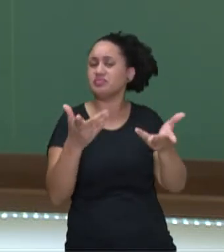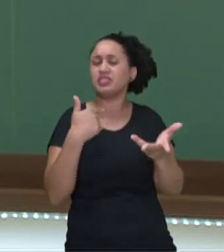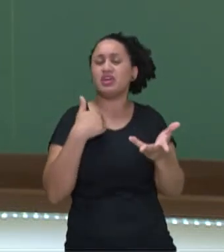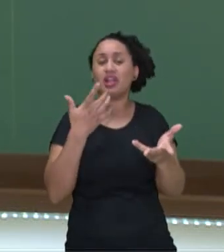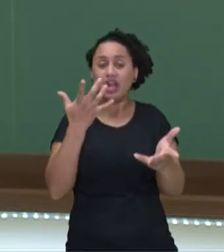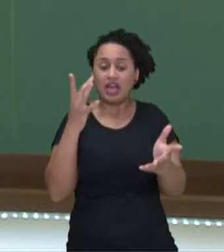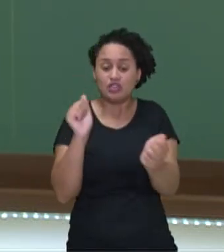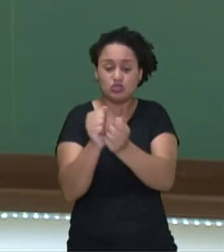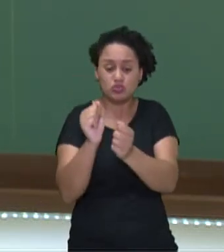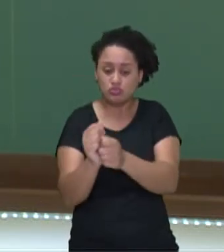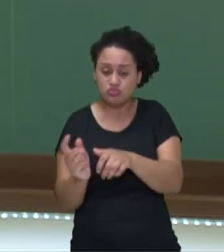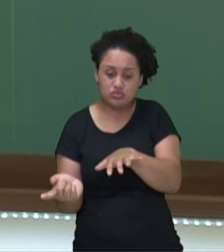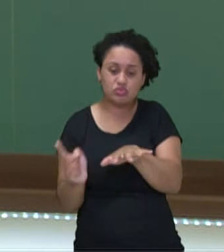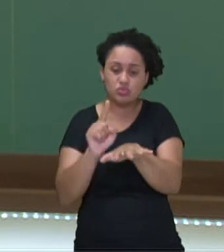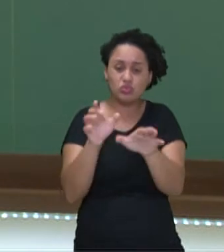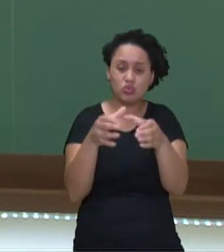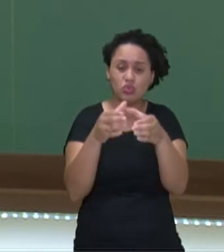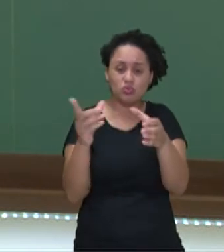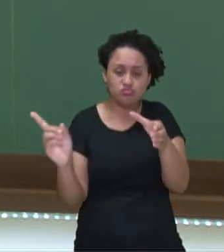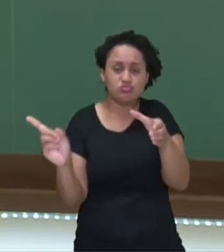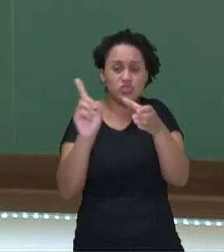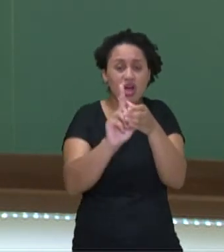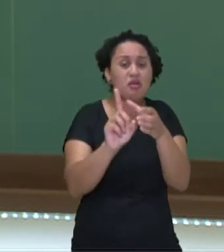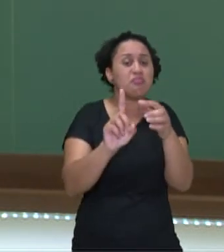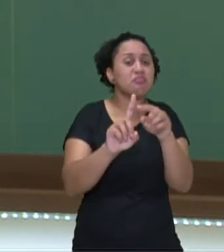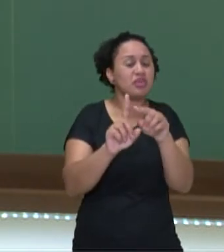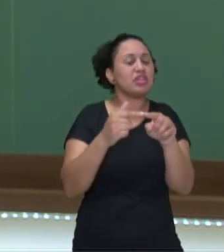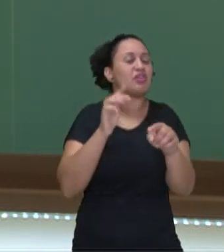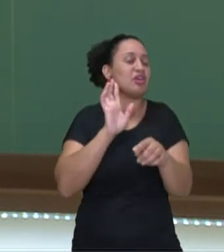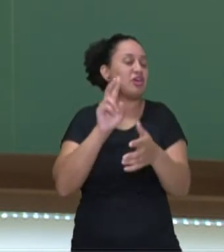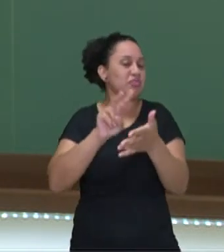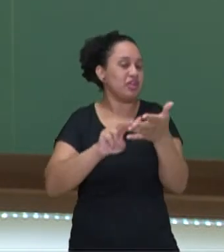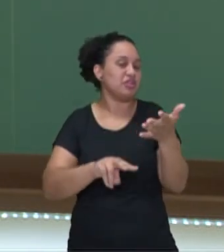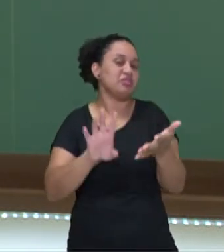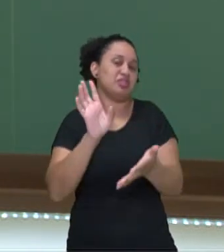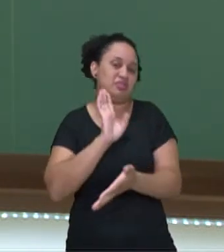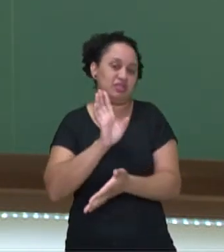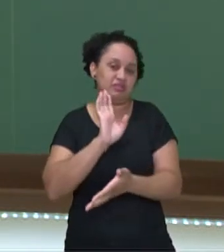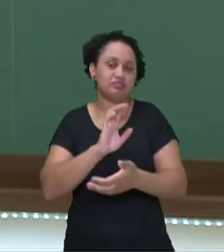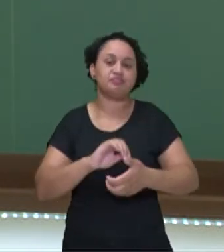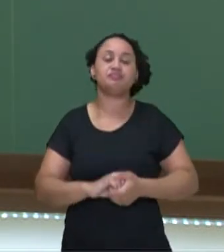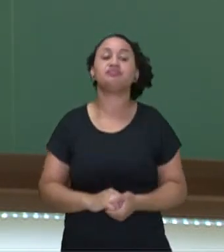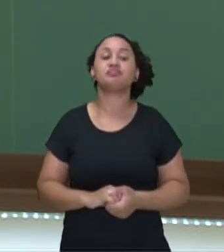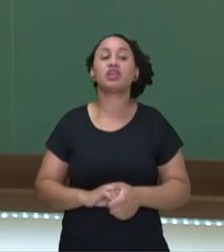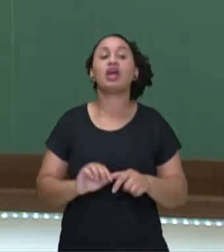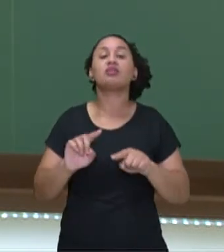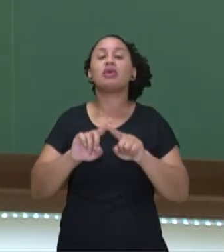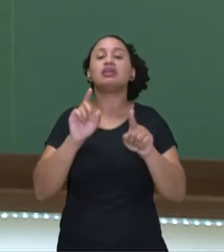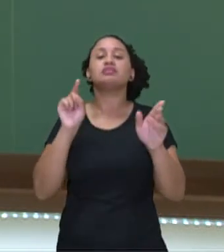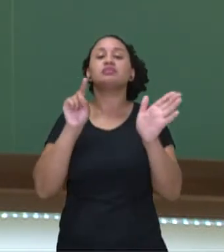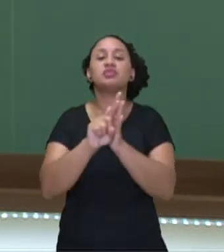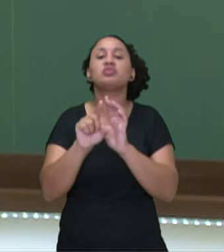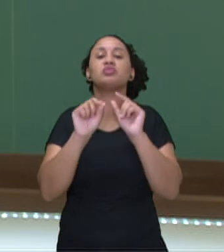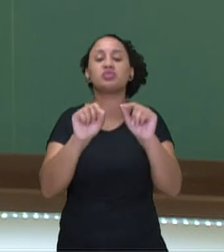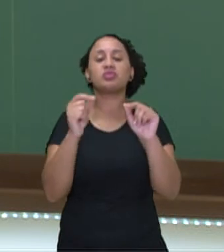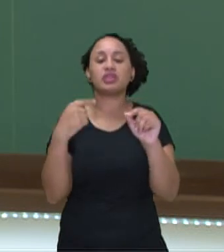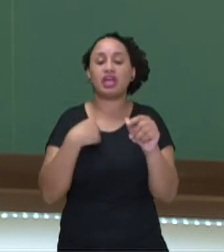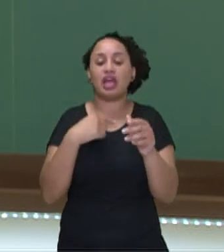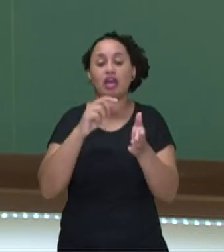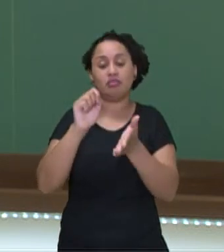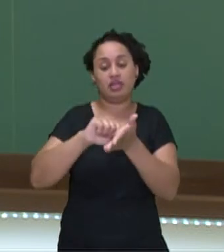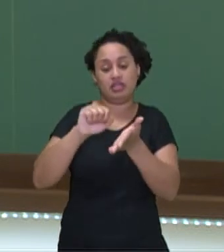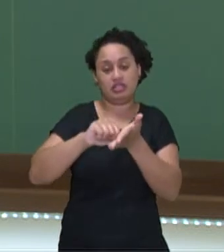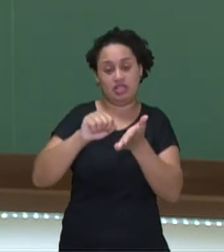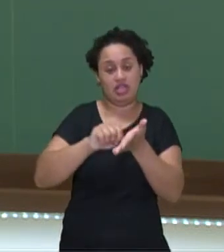se encaixar num grupo. É uma leitura muito bacana, eu indico para vocês. A questão que a gente viu é uma questão de resposta